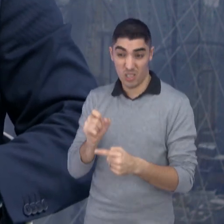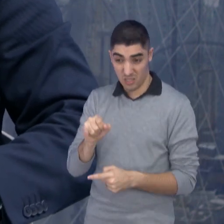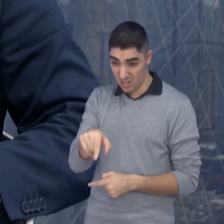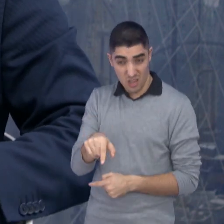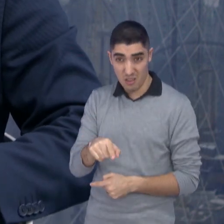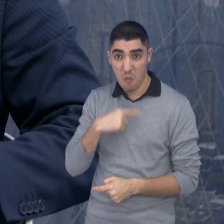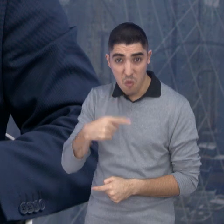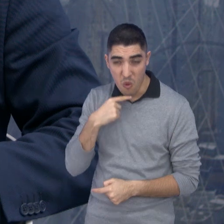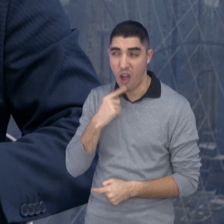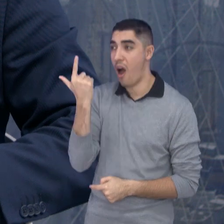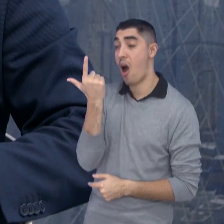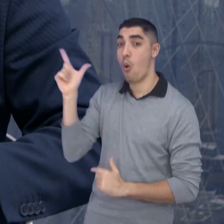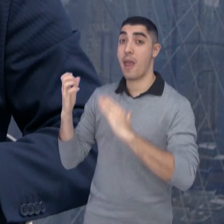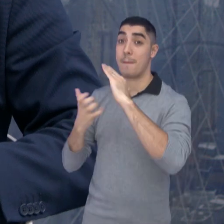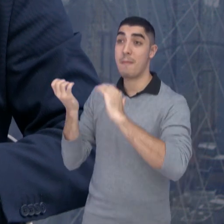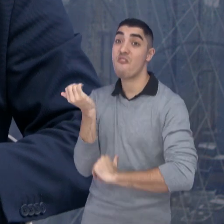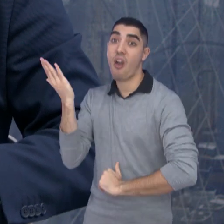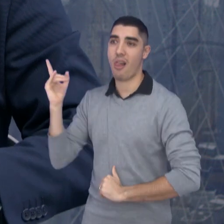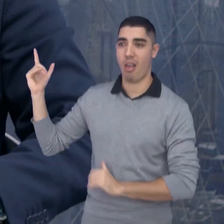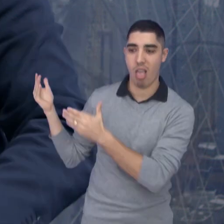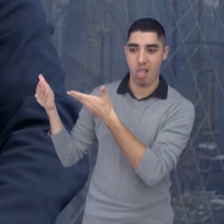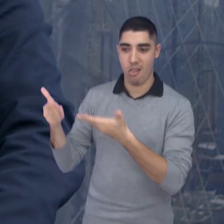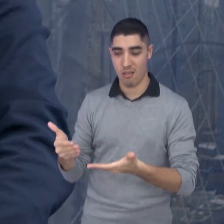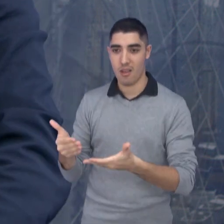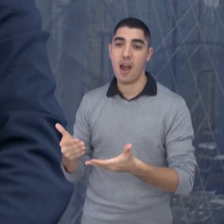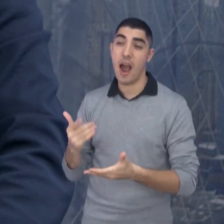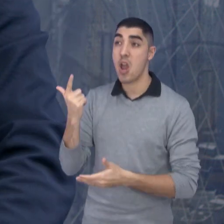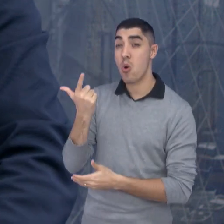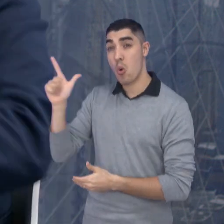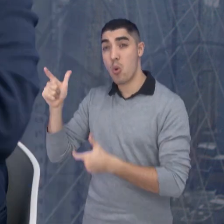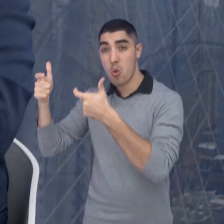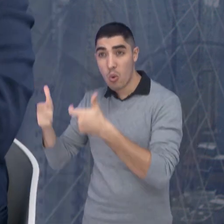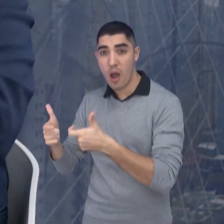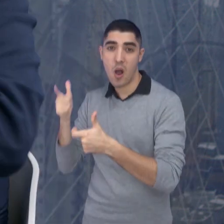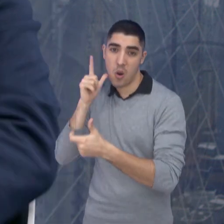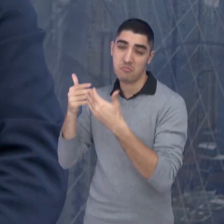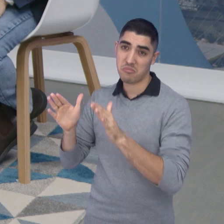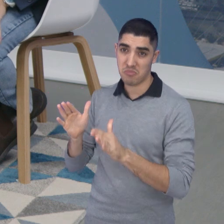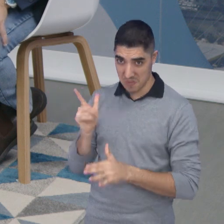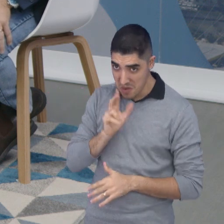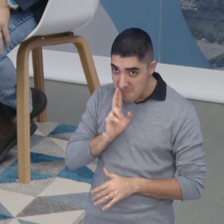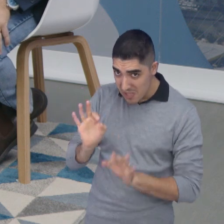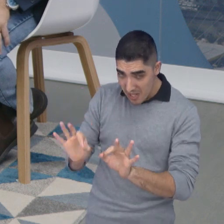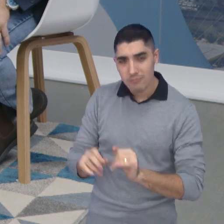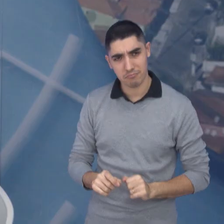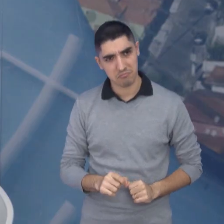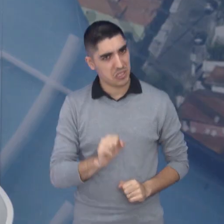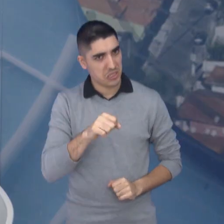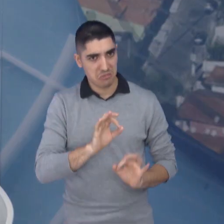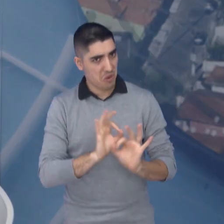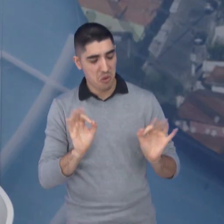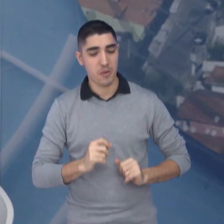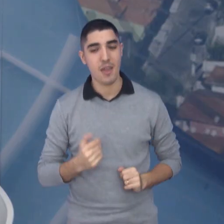ou vai embora, vai para outro lugar, e aí o desenvolvimento é gerado em outro lugar. Não sei se eu respondi. Sim, sim. Excelente. Eu quero